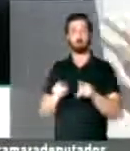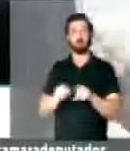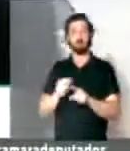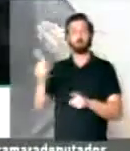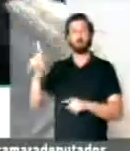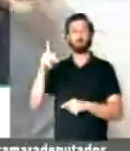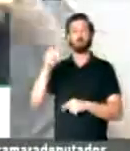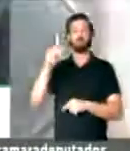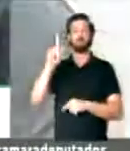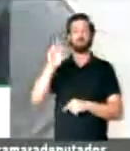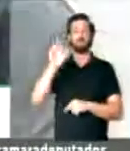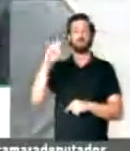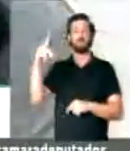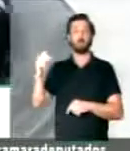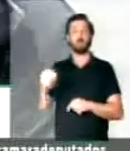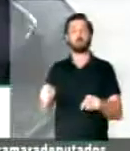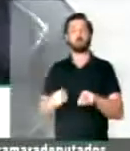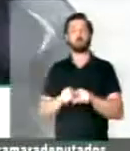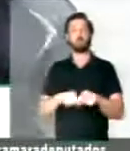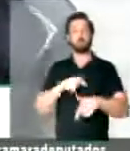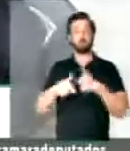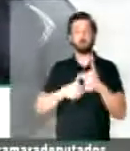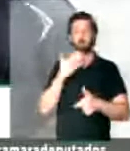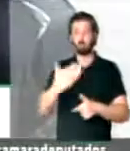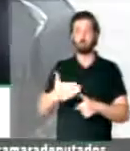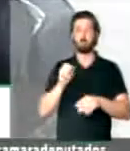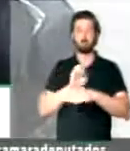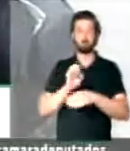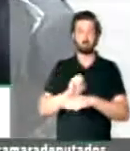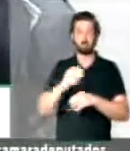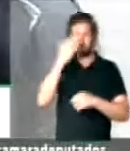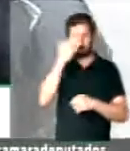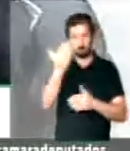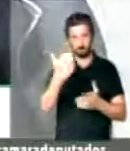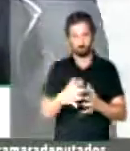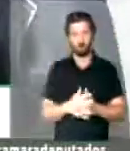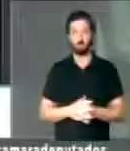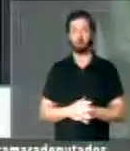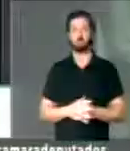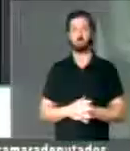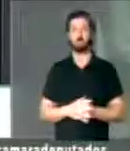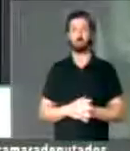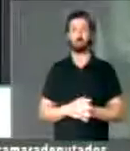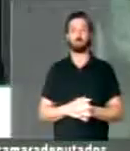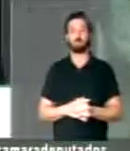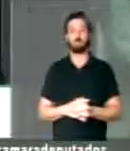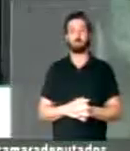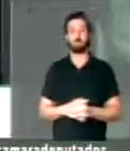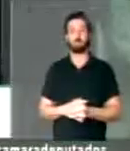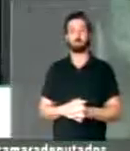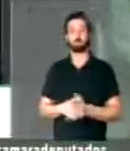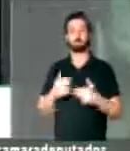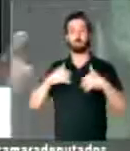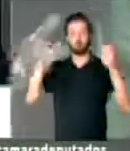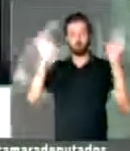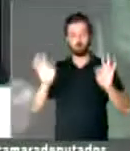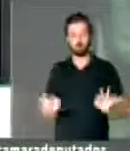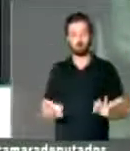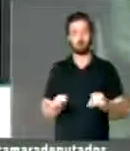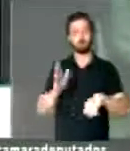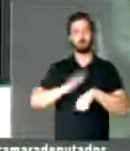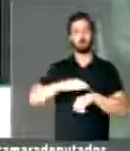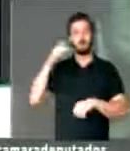Rondônia. Está nos visitando e trabalhando em prol do nosso estado. Muito obrigado, deputado. Ok, obrigado. Fico feliz que